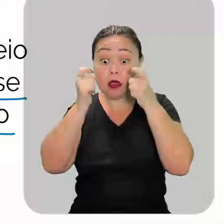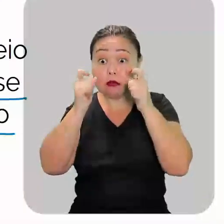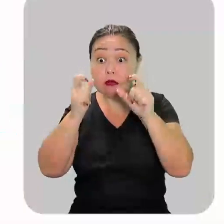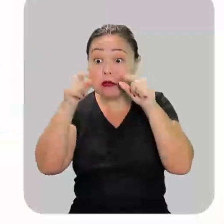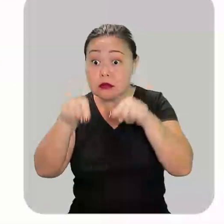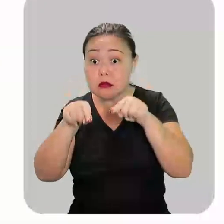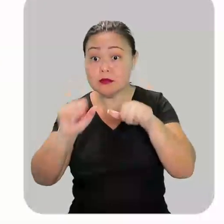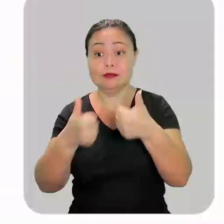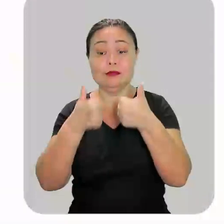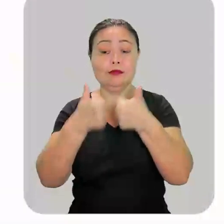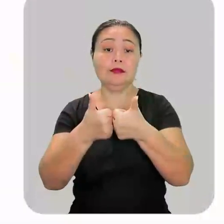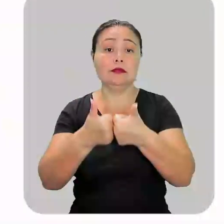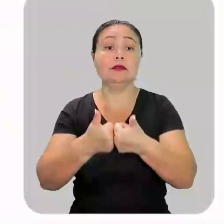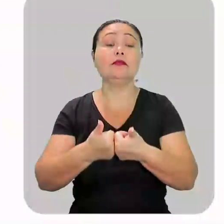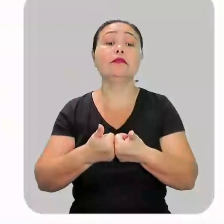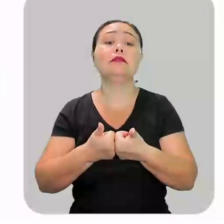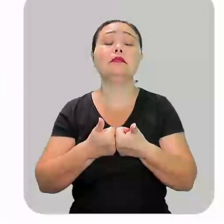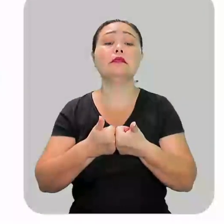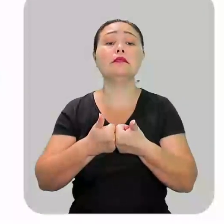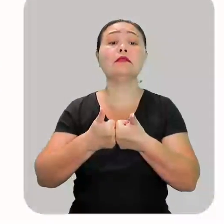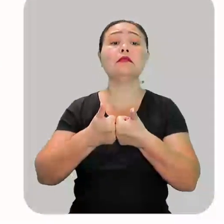entendeu? Beleza.